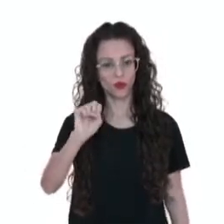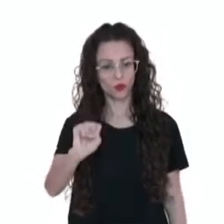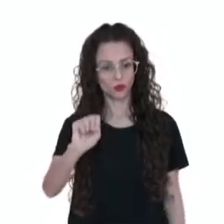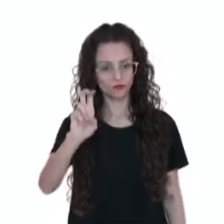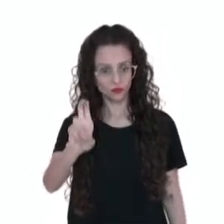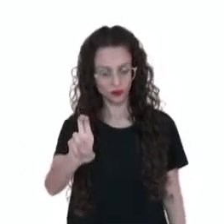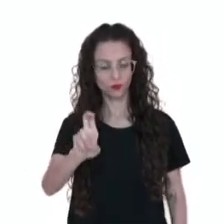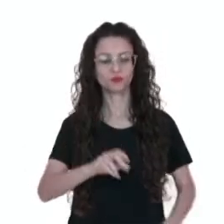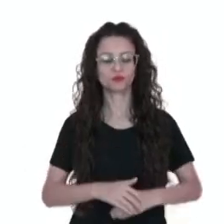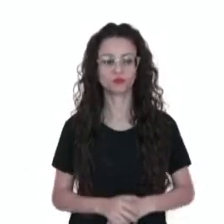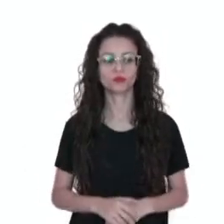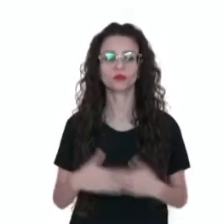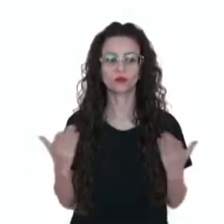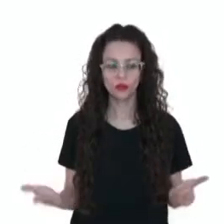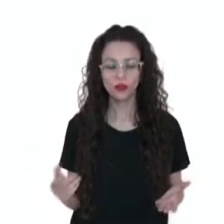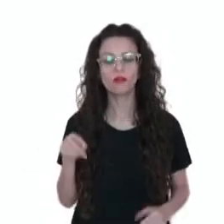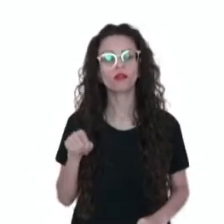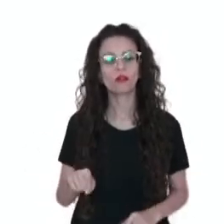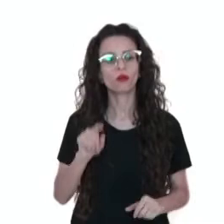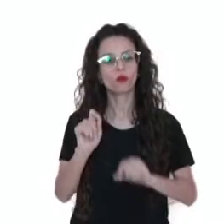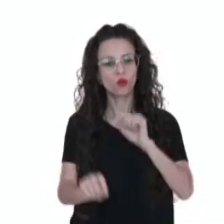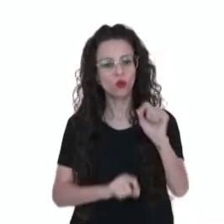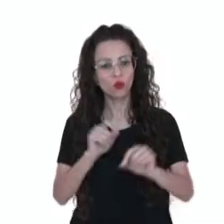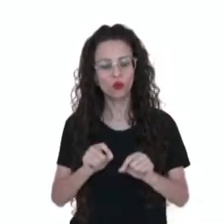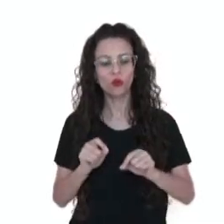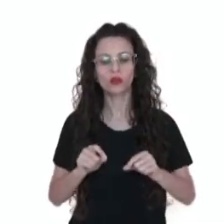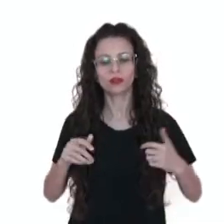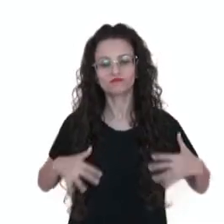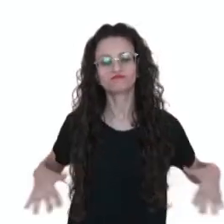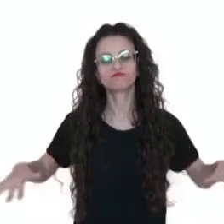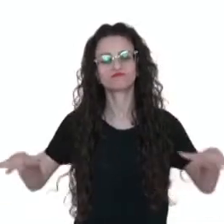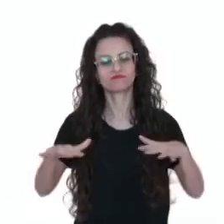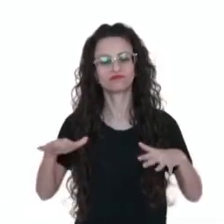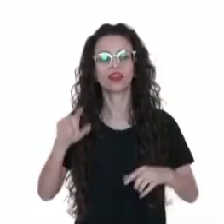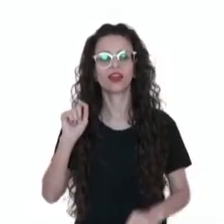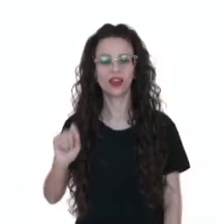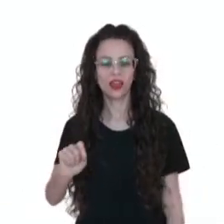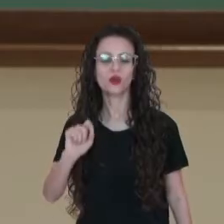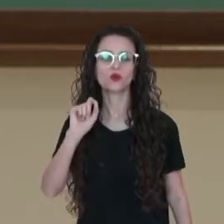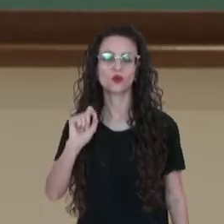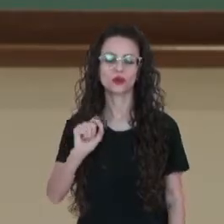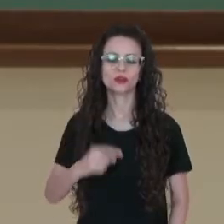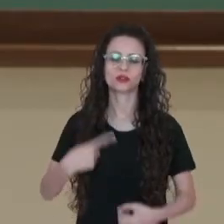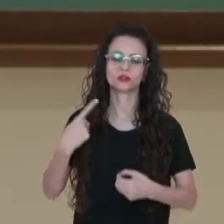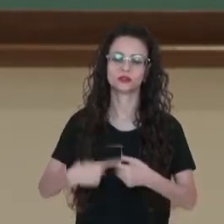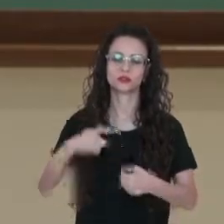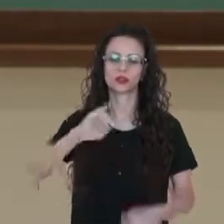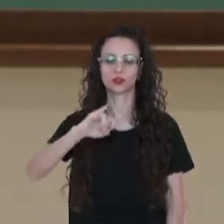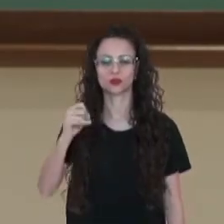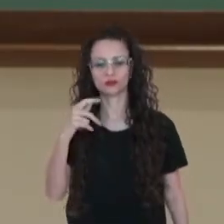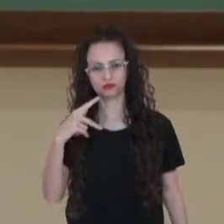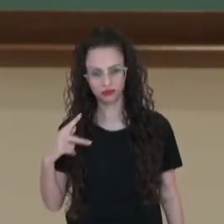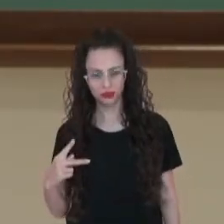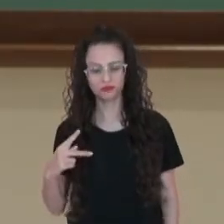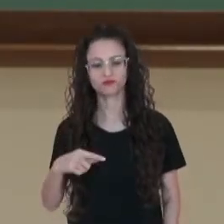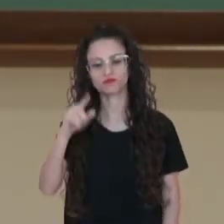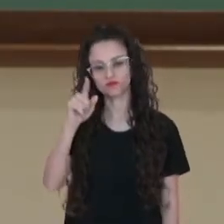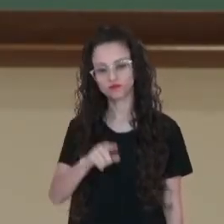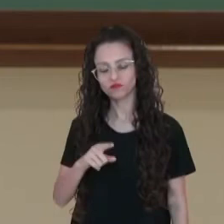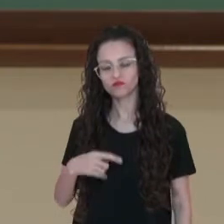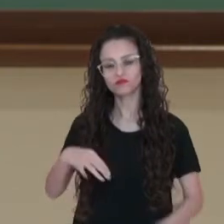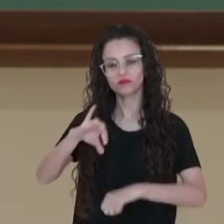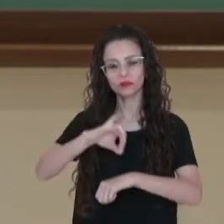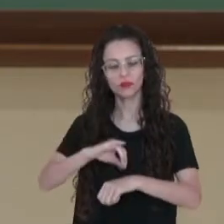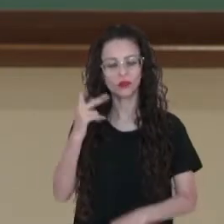1585, em torno do qual se formou a cidade de João Pessoa, capital da Paraíba. Veja, é importante a gente colocar que nós